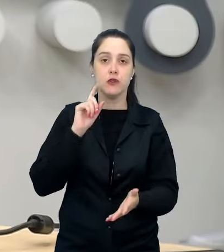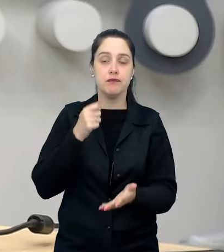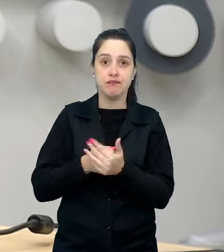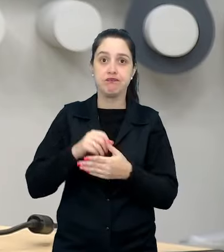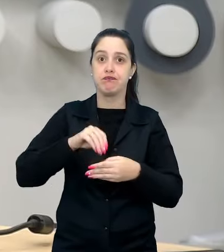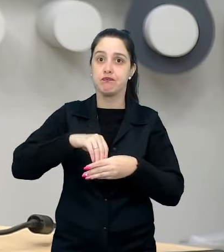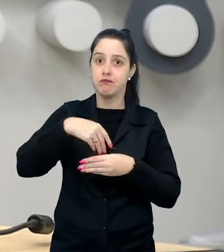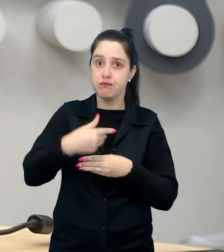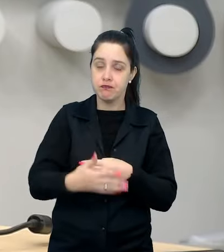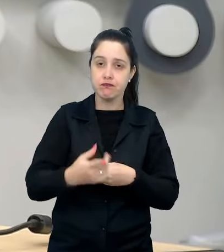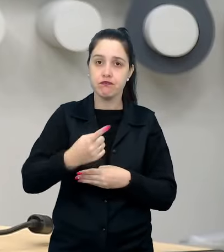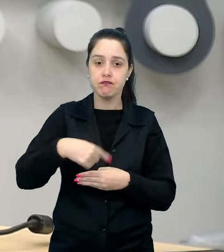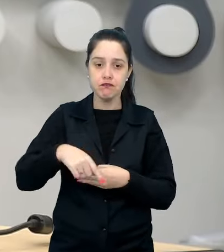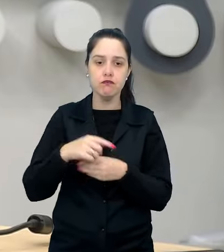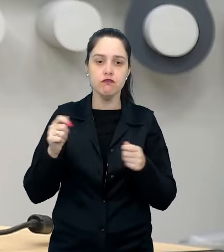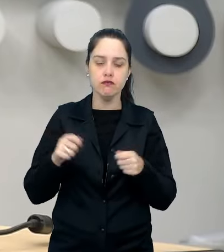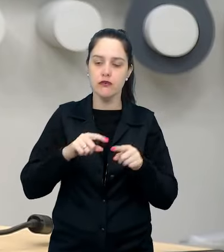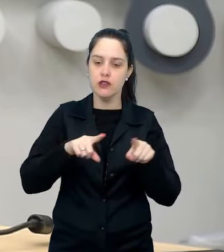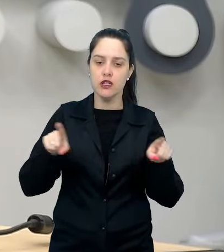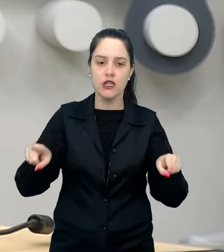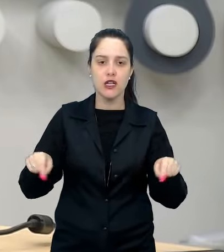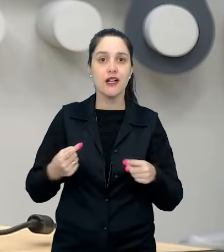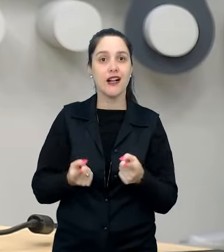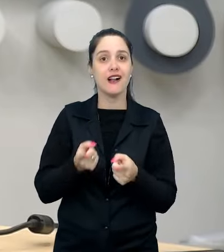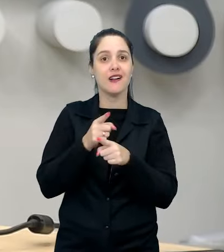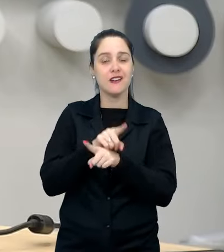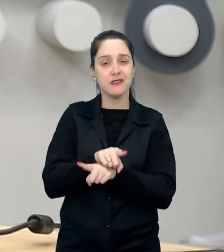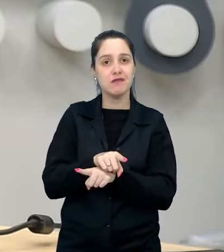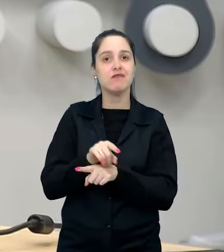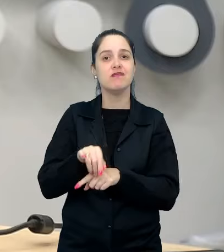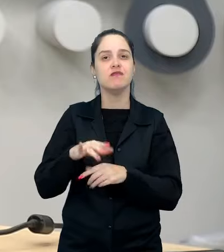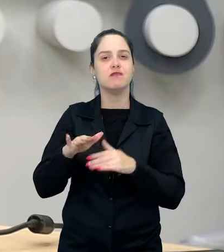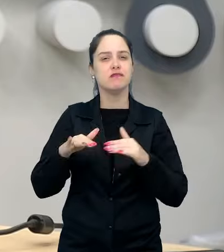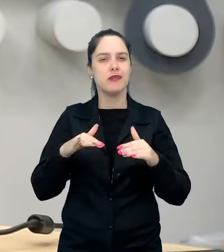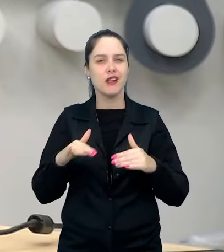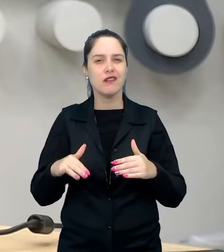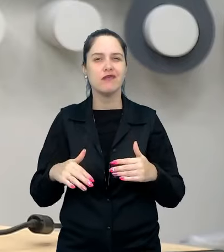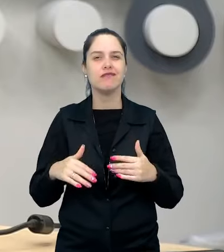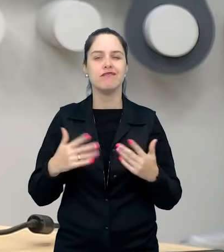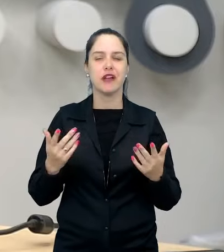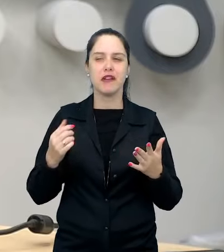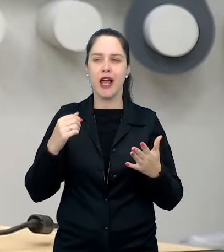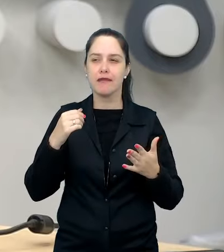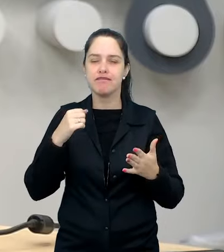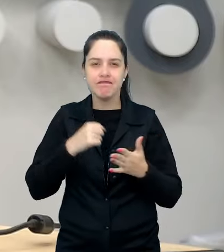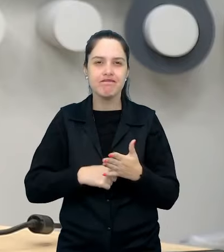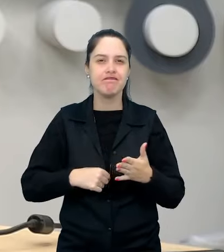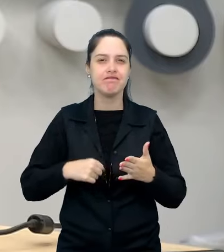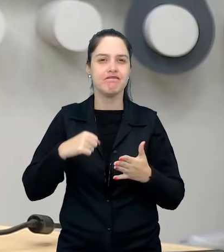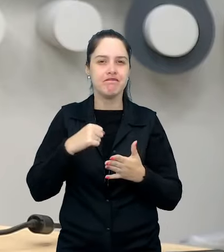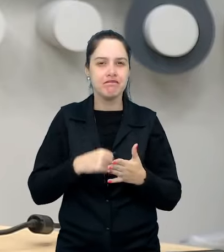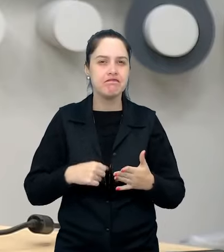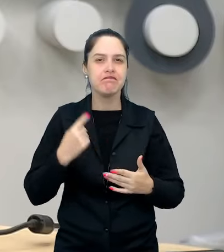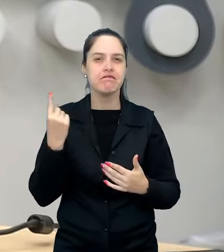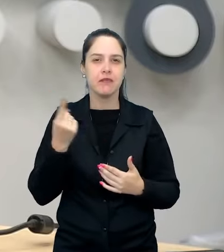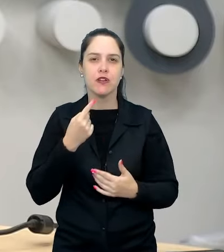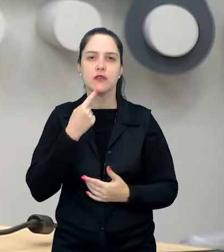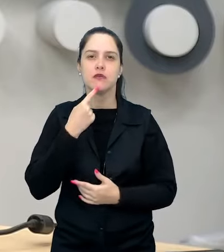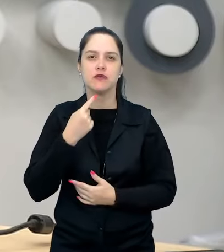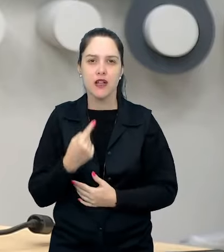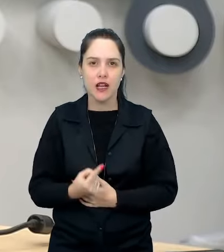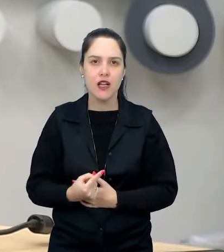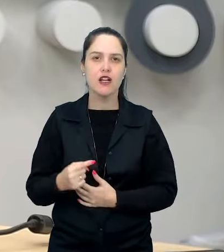conteúdo, pensando na sala de aula invertida, a coisa ela fica meio truncada, né? Então é isso que a gente está falando, né? E